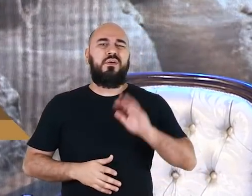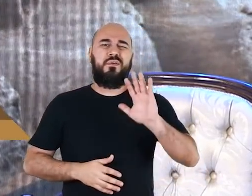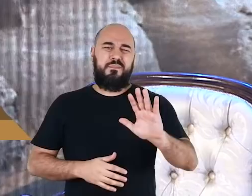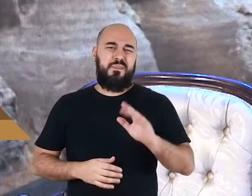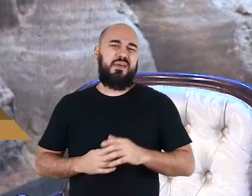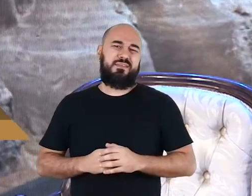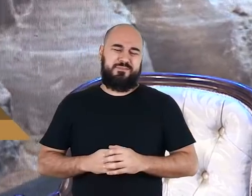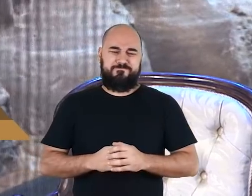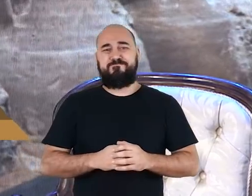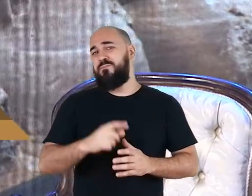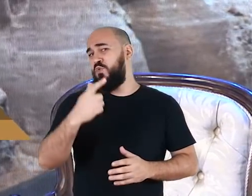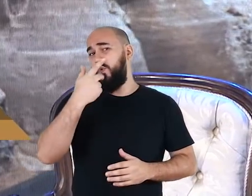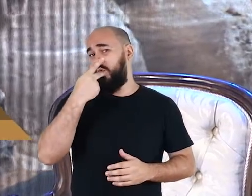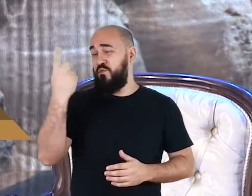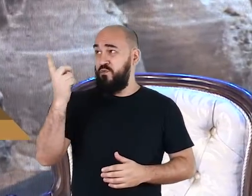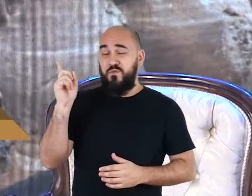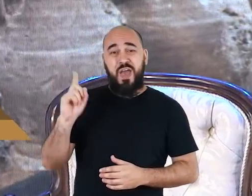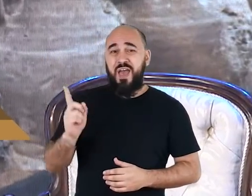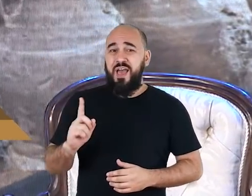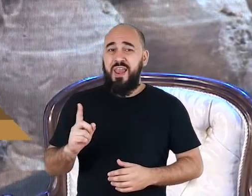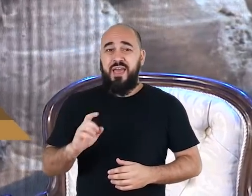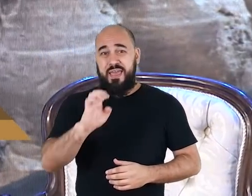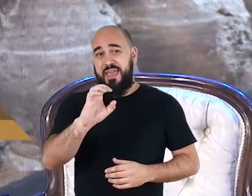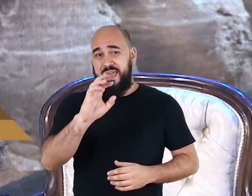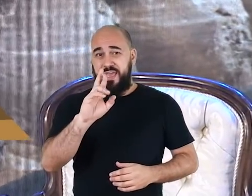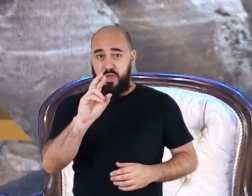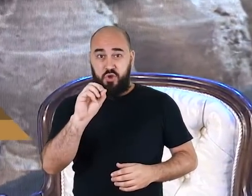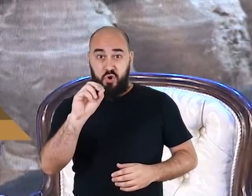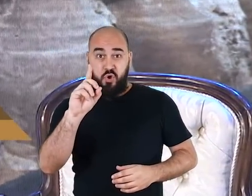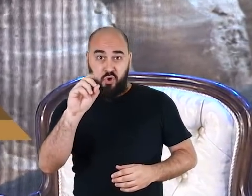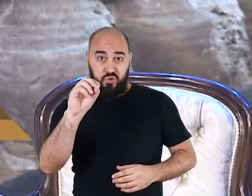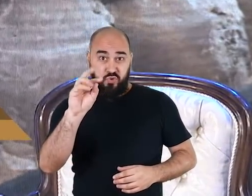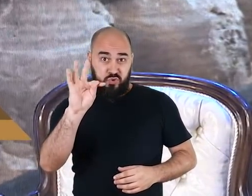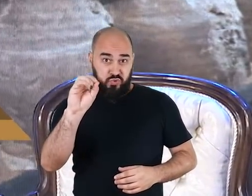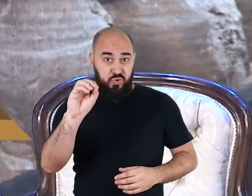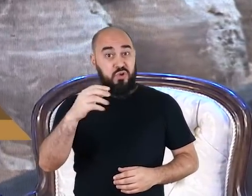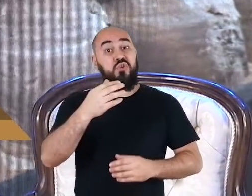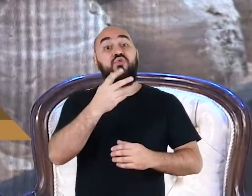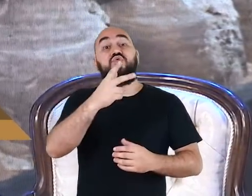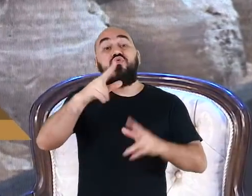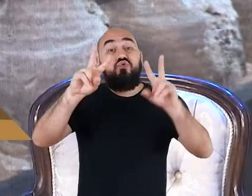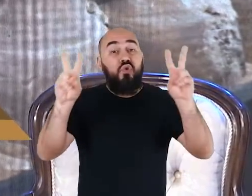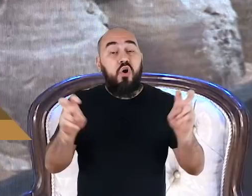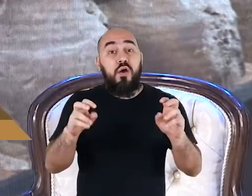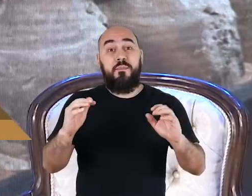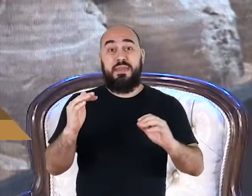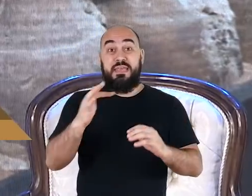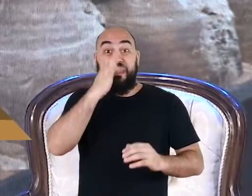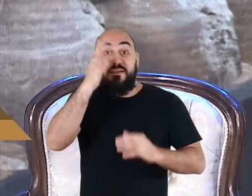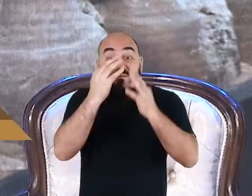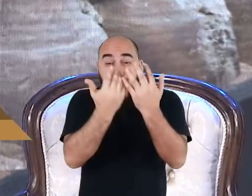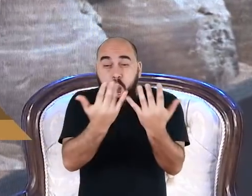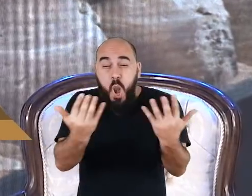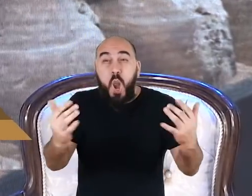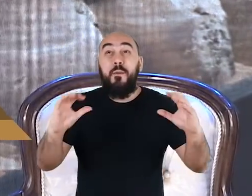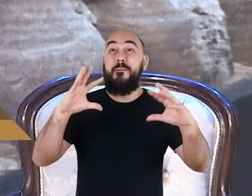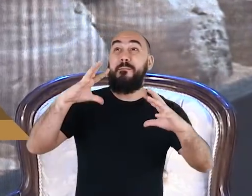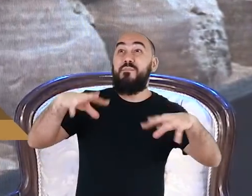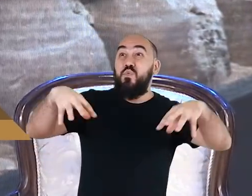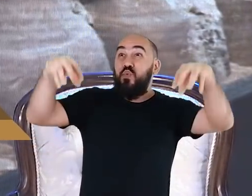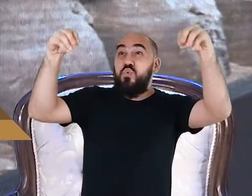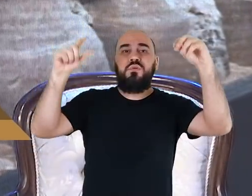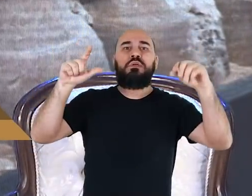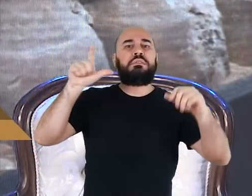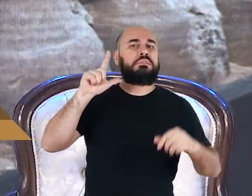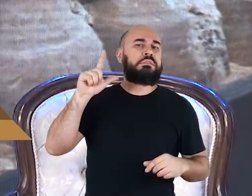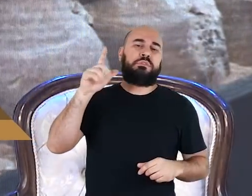os jardins suspensos na sua obra, eu tenho que colocar isso para você. Mas as pesquisas arqueológicas realizadas na